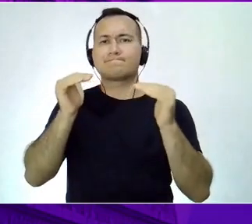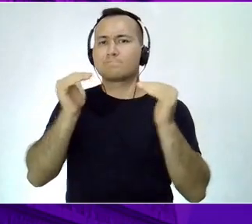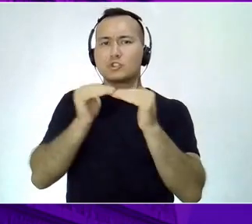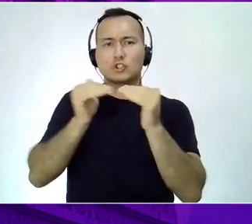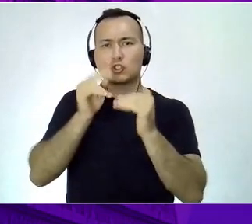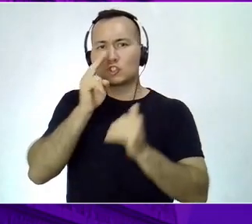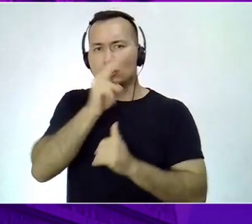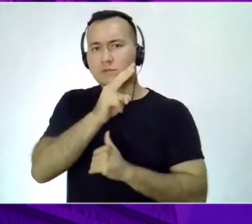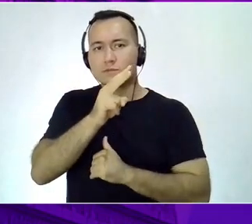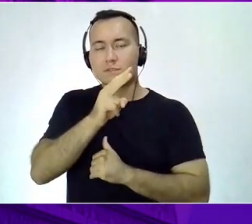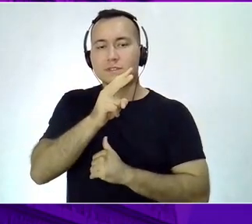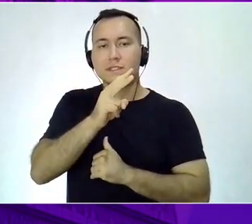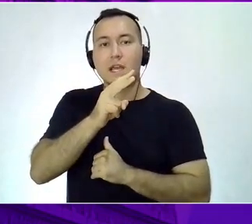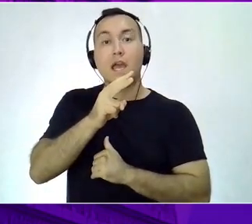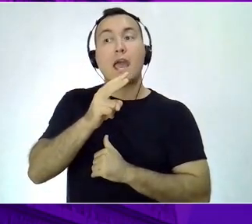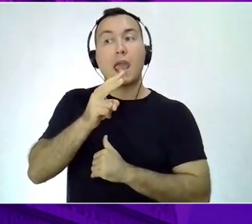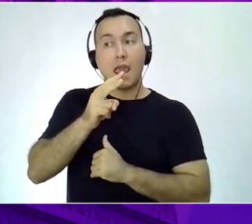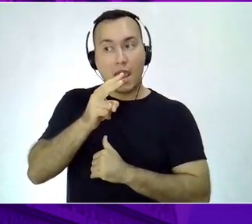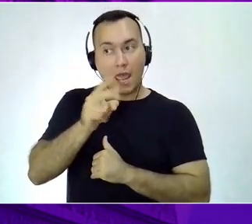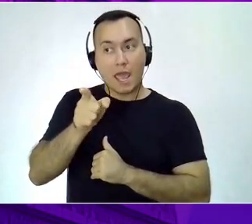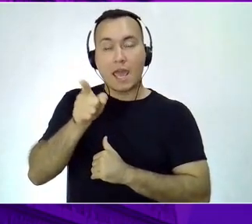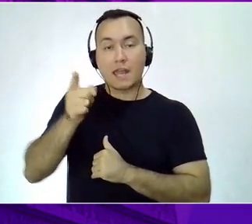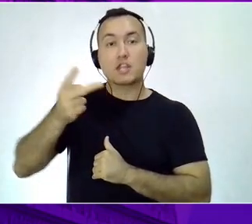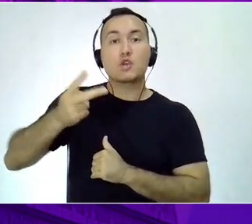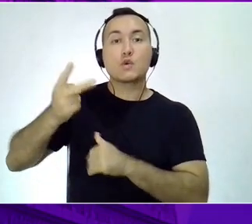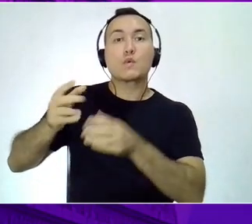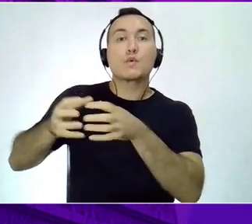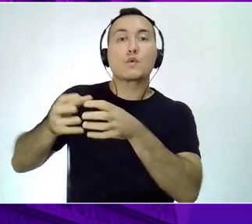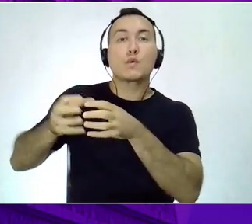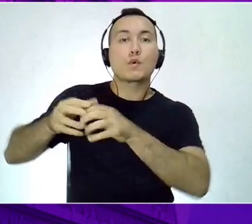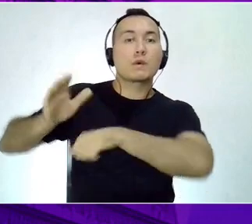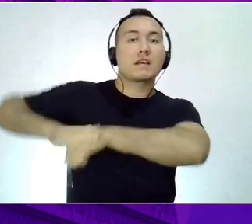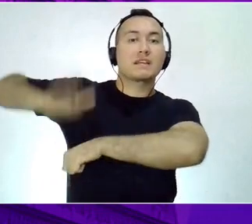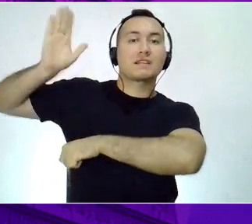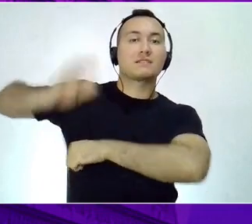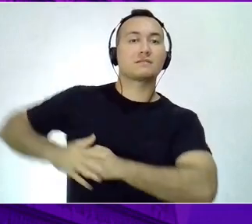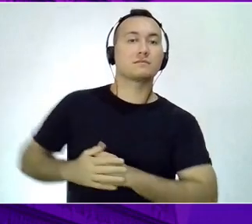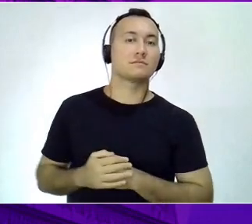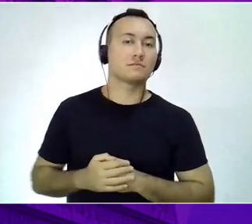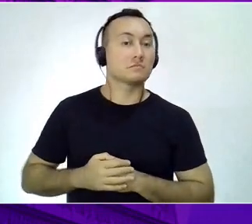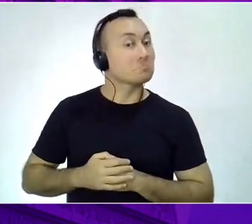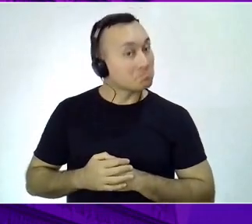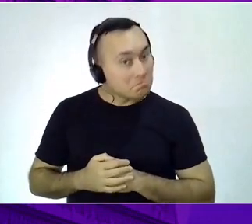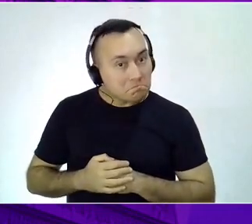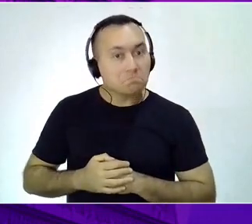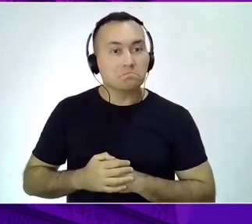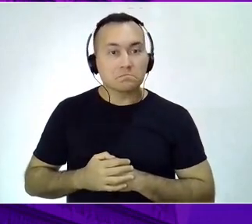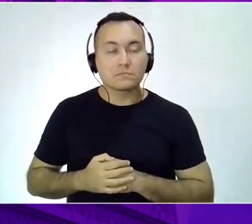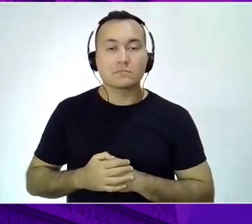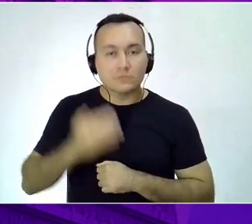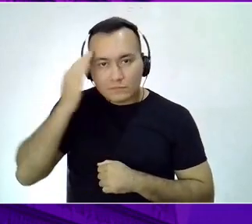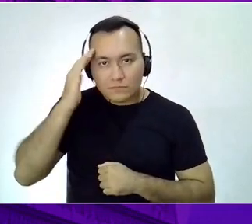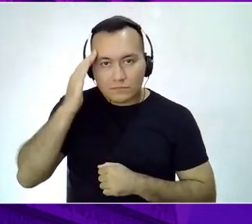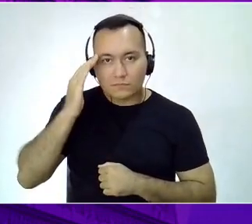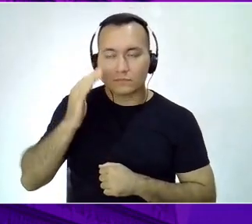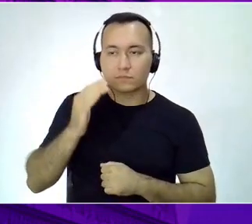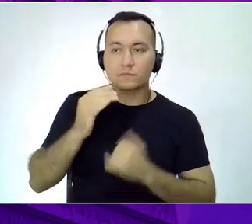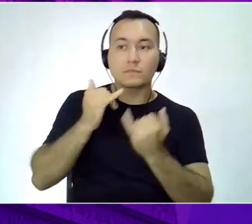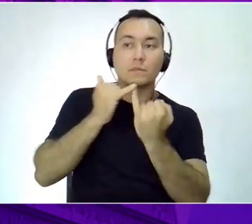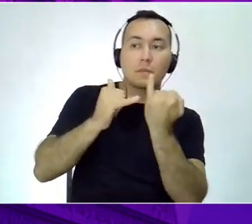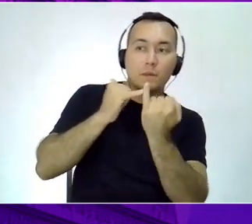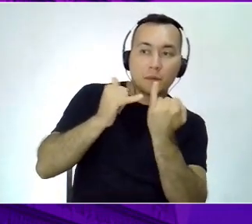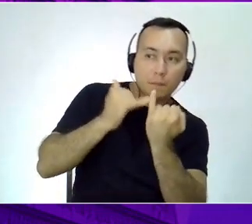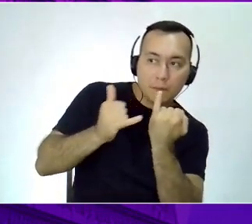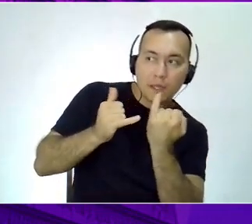Então, agora eu estou sim querendo olhar e querendo comparar com maior precisão. Eu estou falando coisas como metade, semelhante, quase o